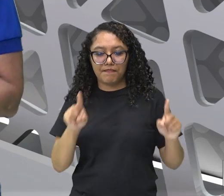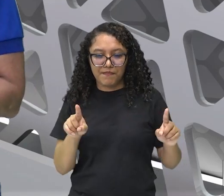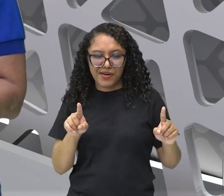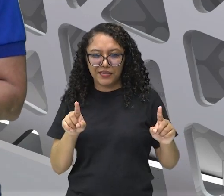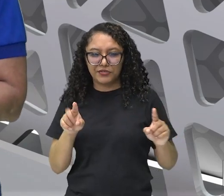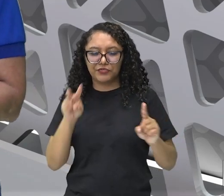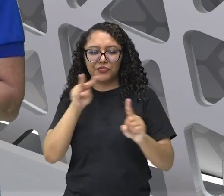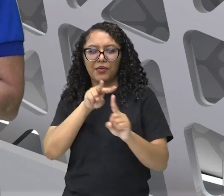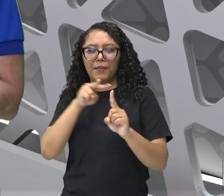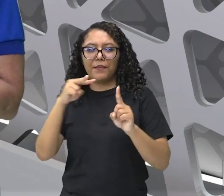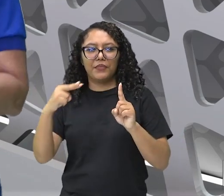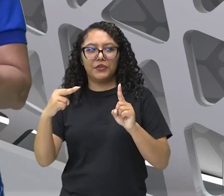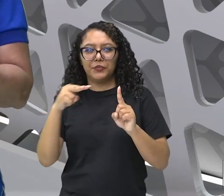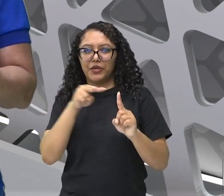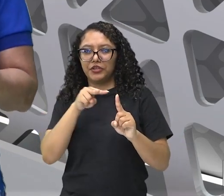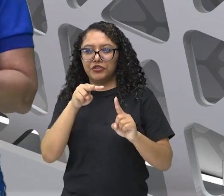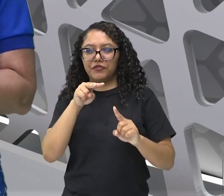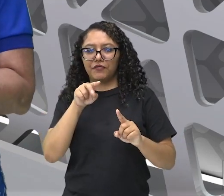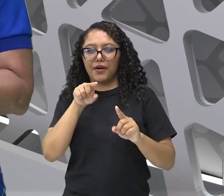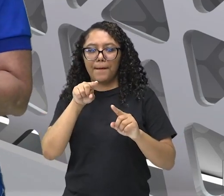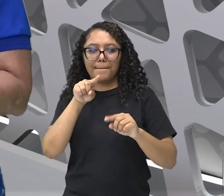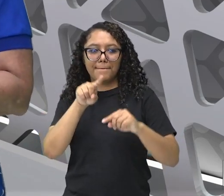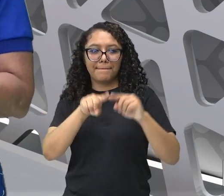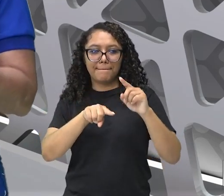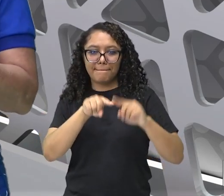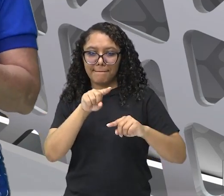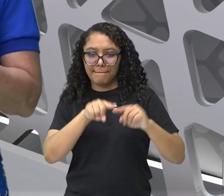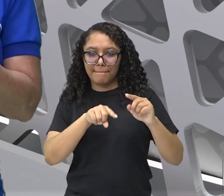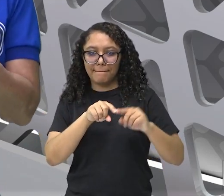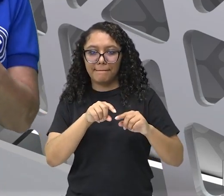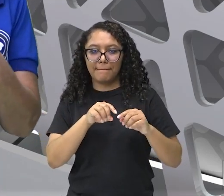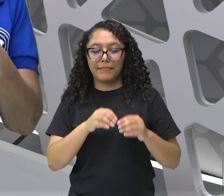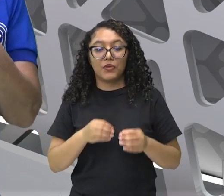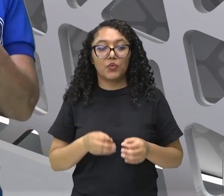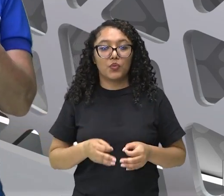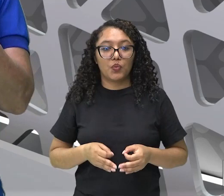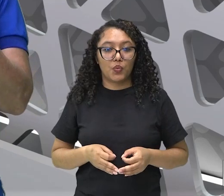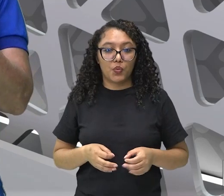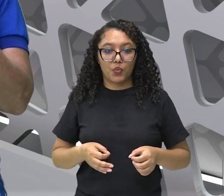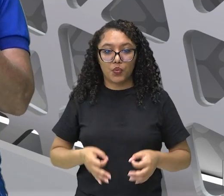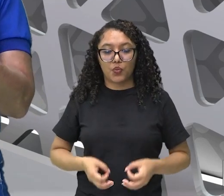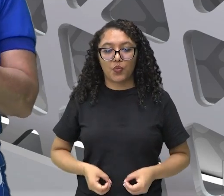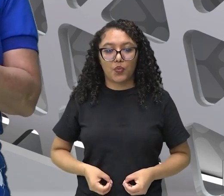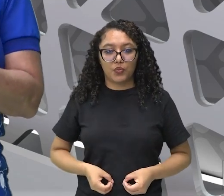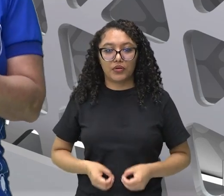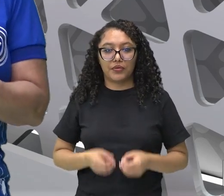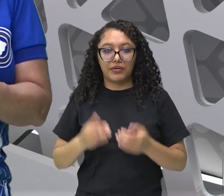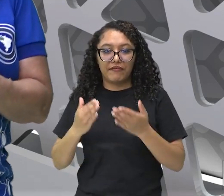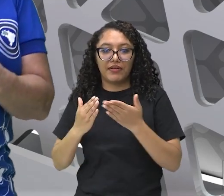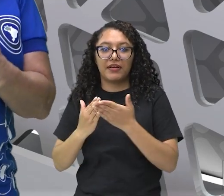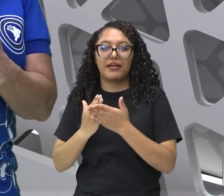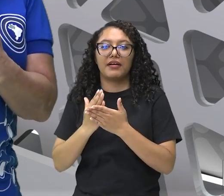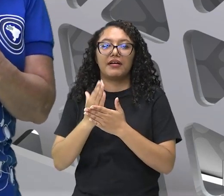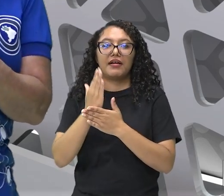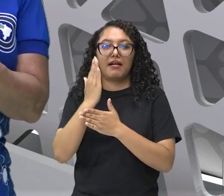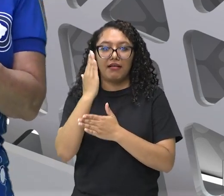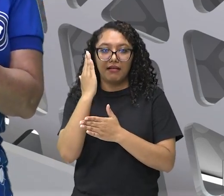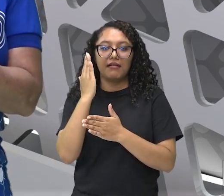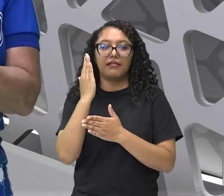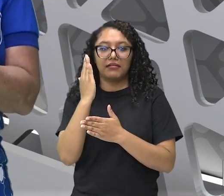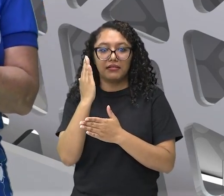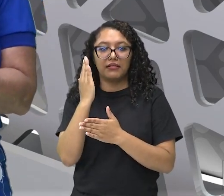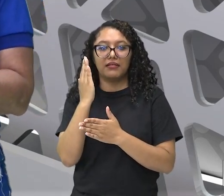sua maternidade, a questão do útero, ela ultrapassa a imanência, vai